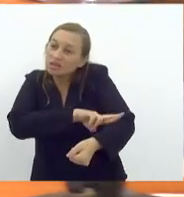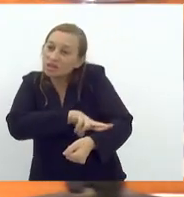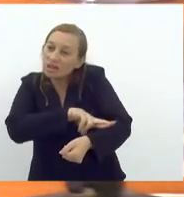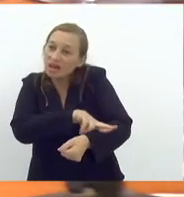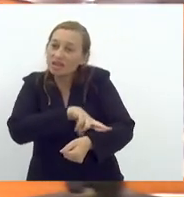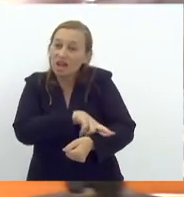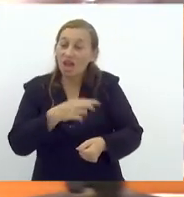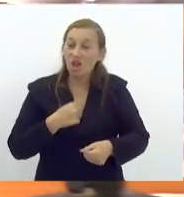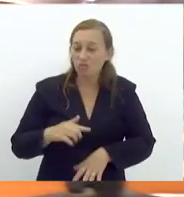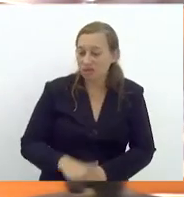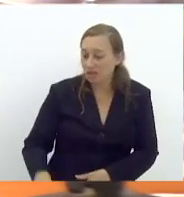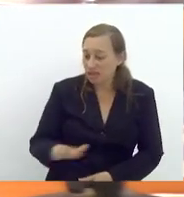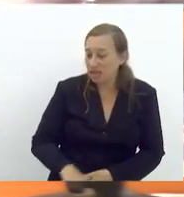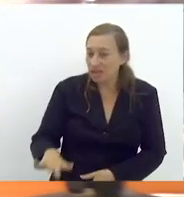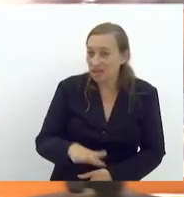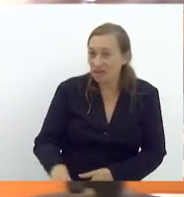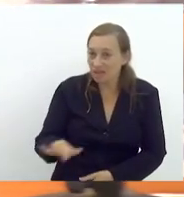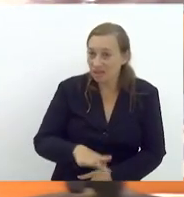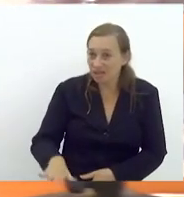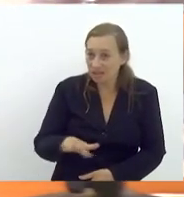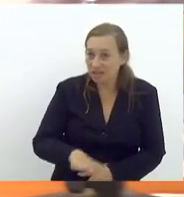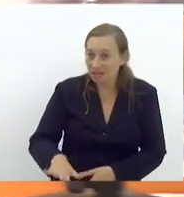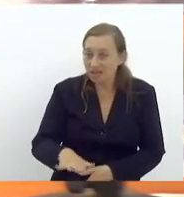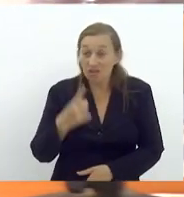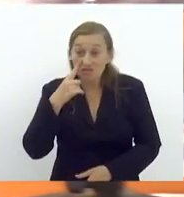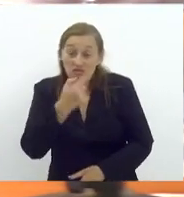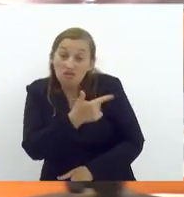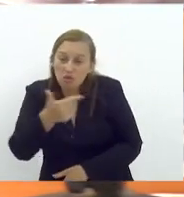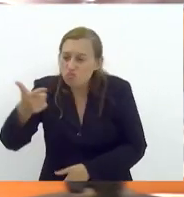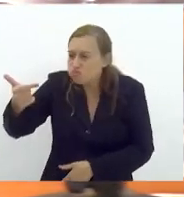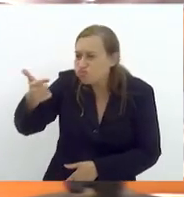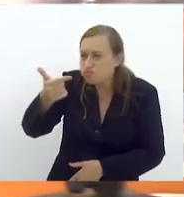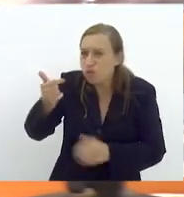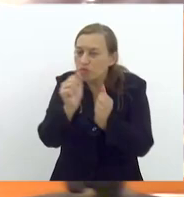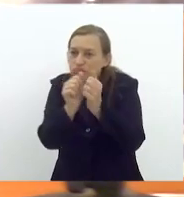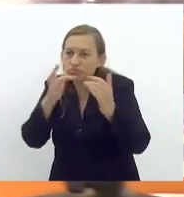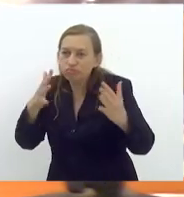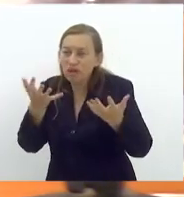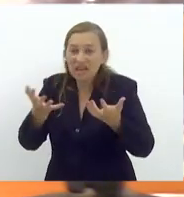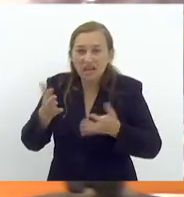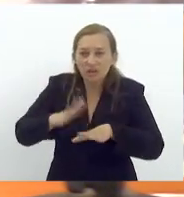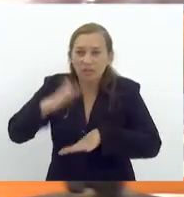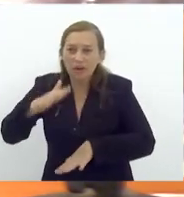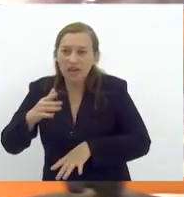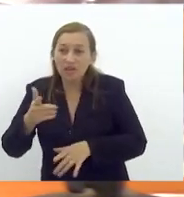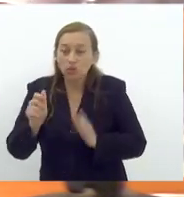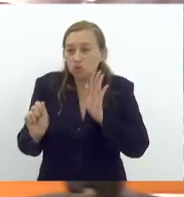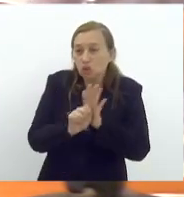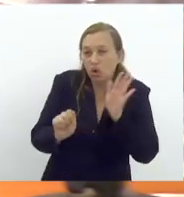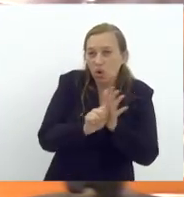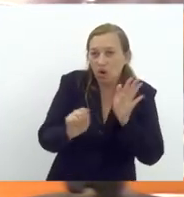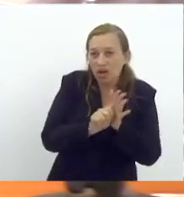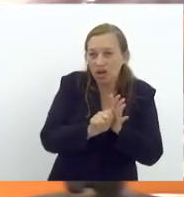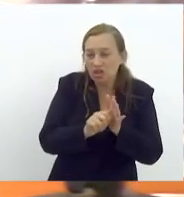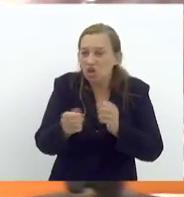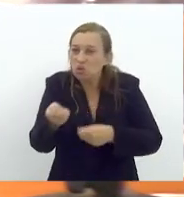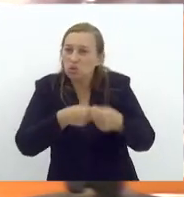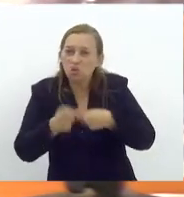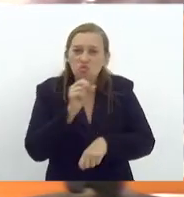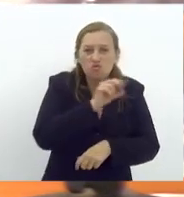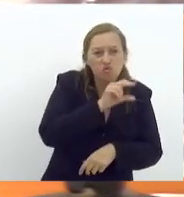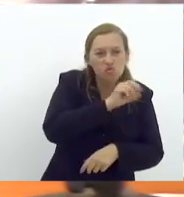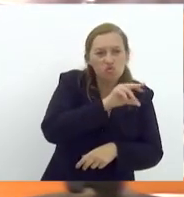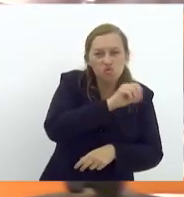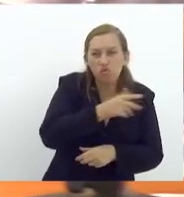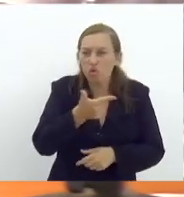criança era menor e as armas brilhando os olhos brilhando querendo ser mais sua droga para dentro em própria Veneno tá cheio